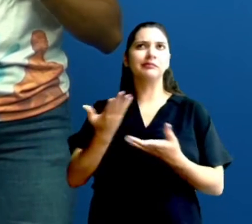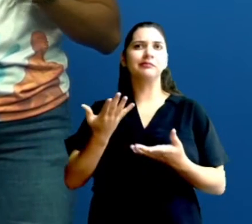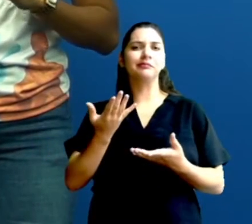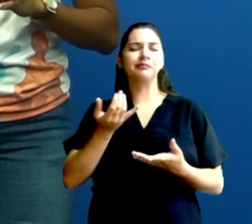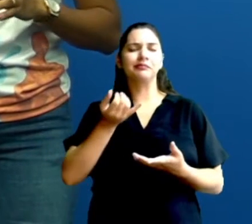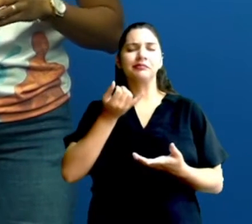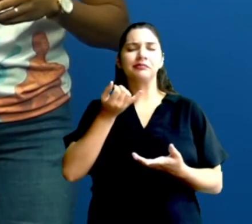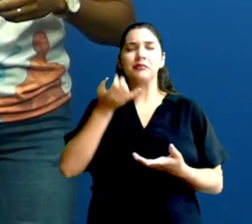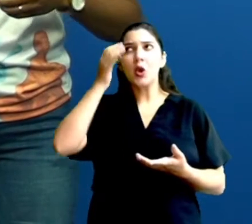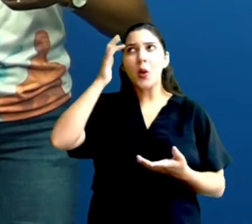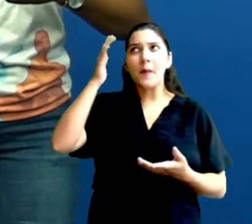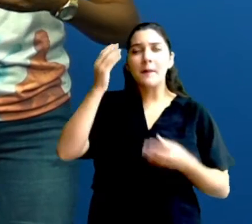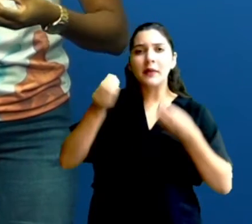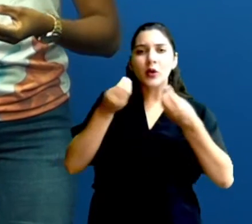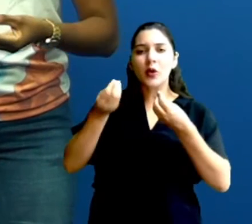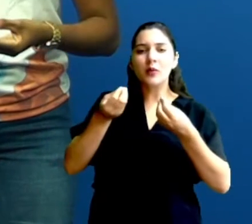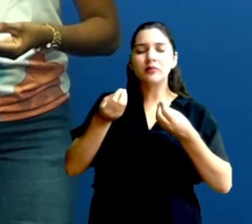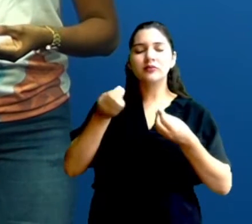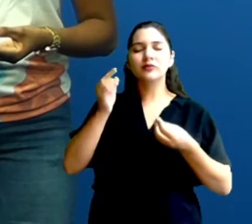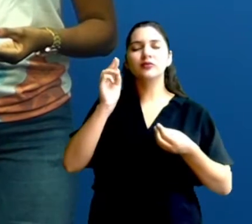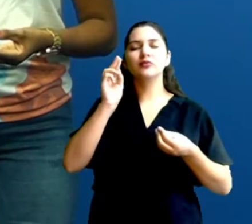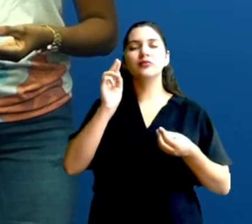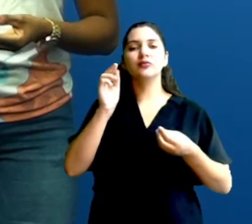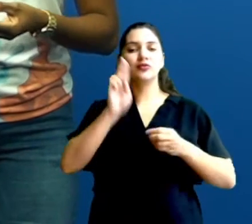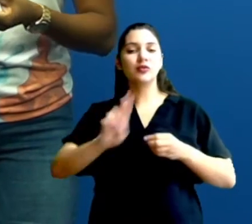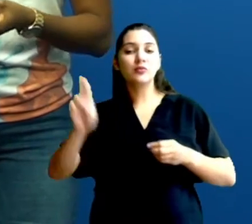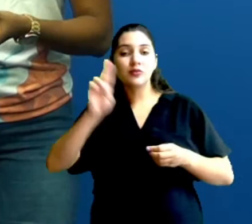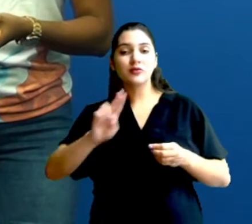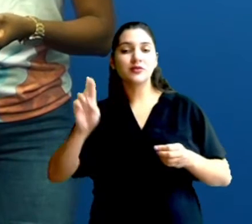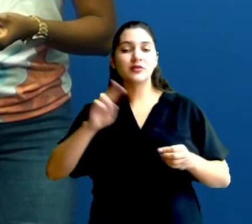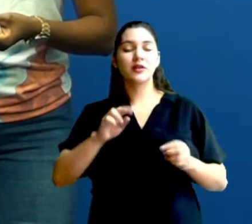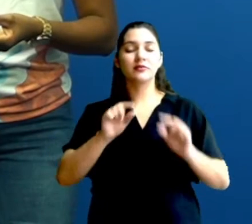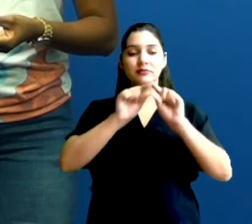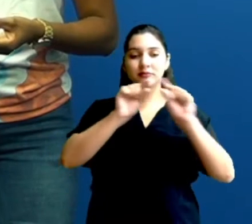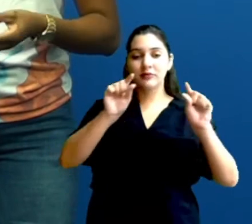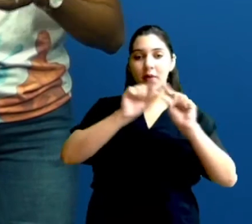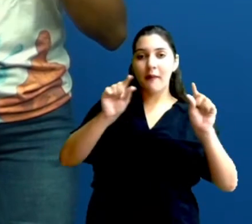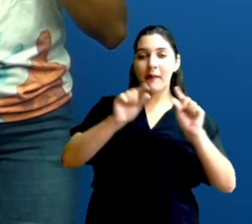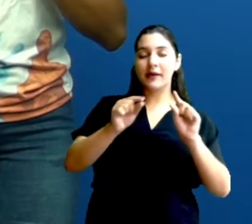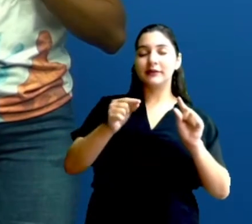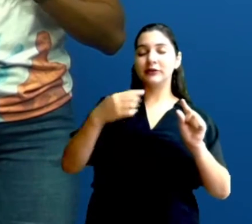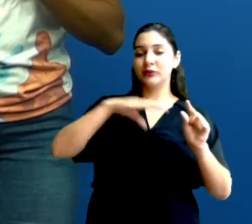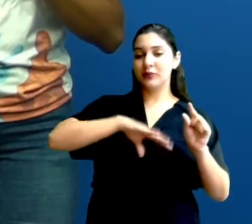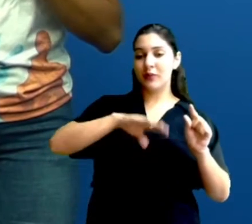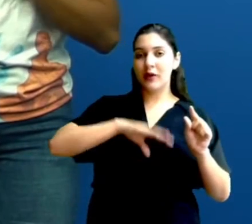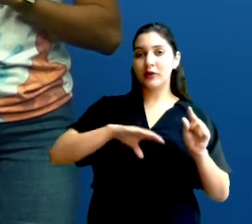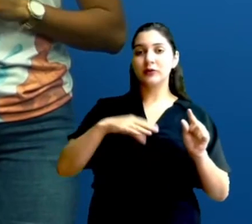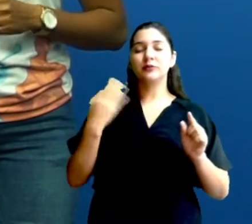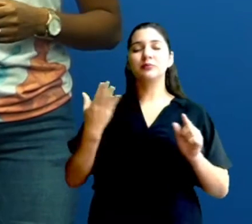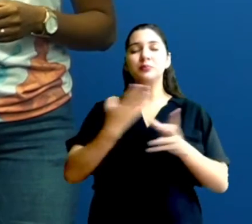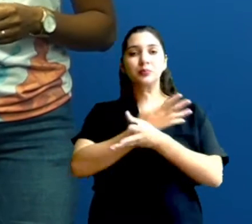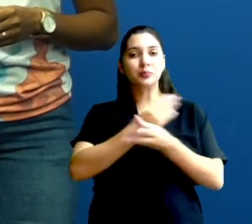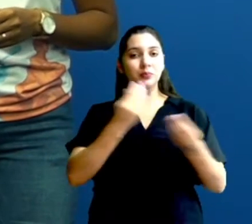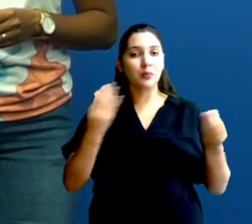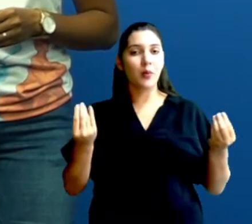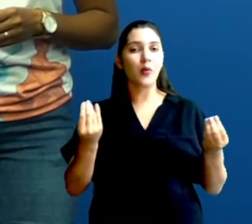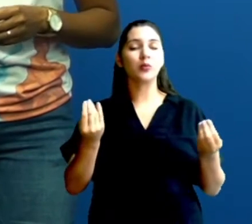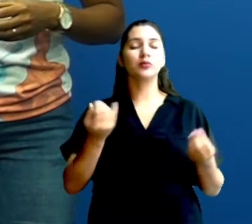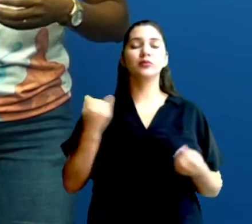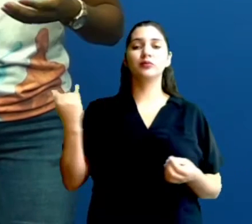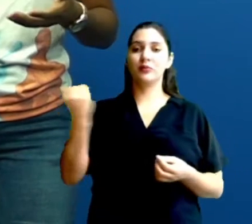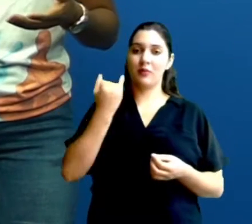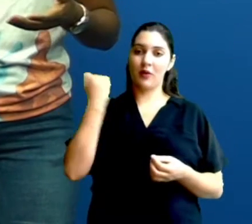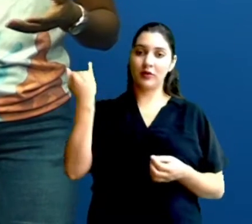nem imaginamos que nós estamos empregando aí uma parte da língua portuguesa muito, mas muito